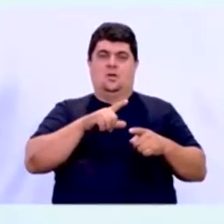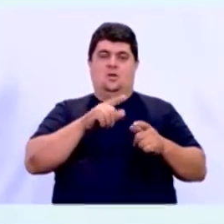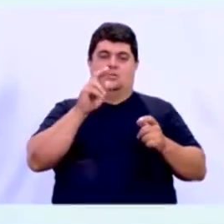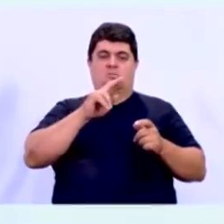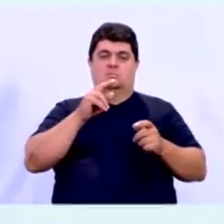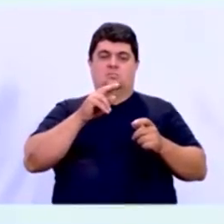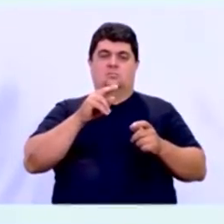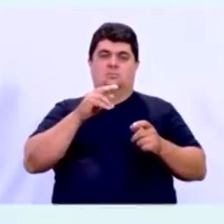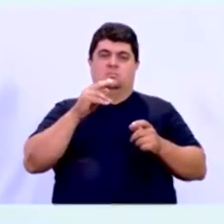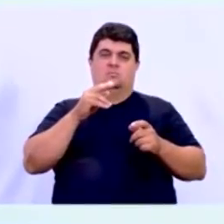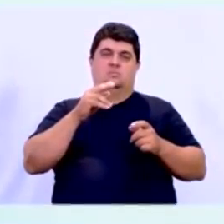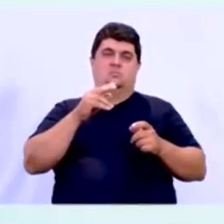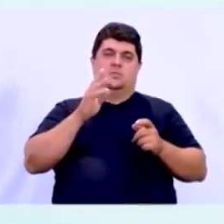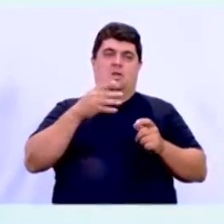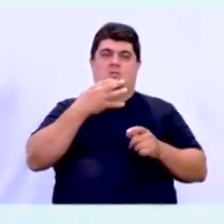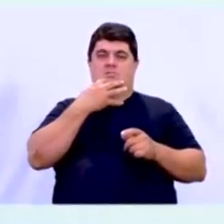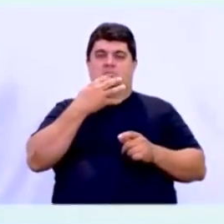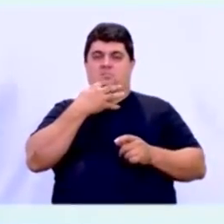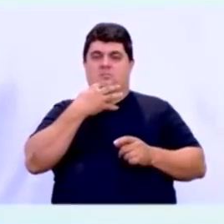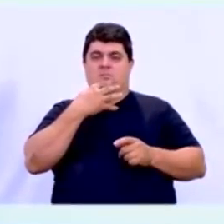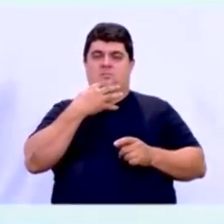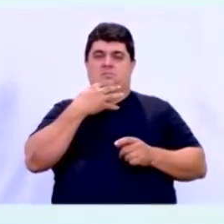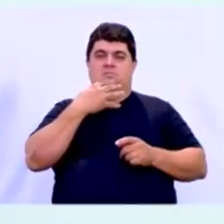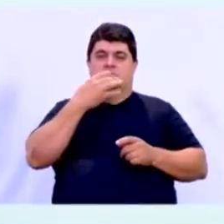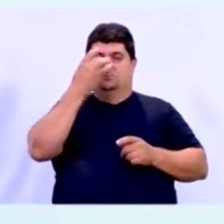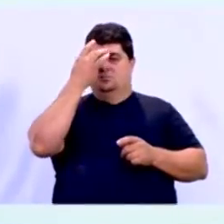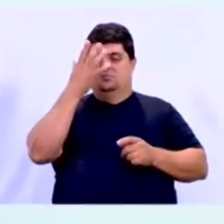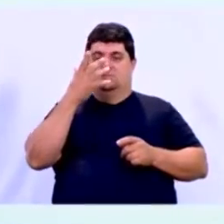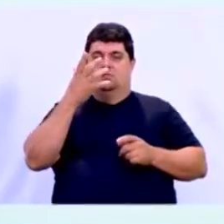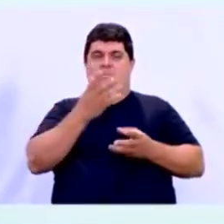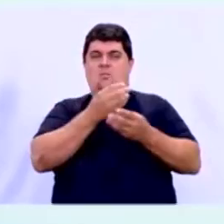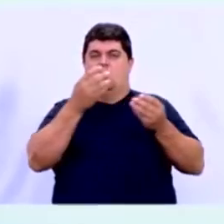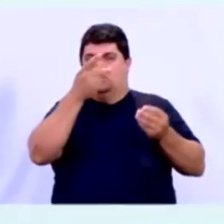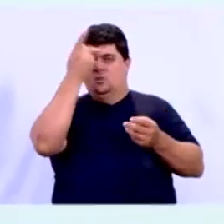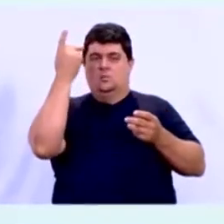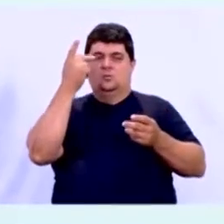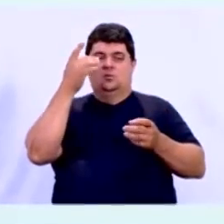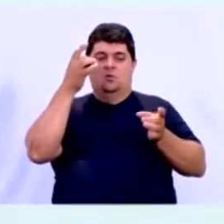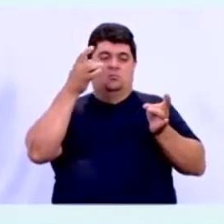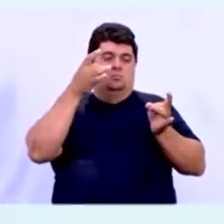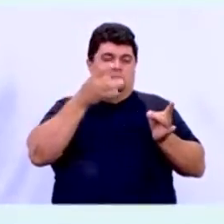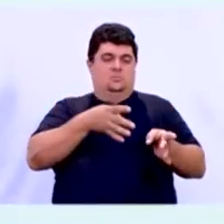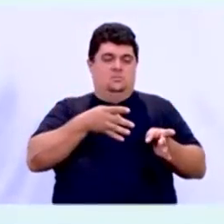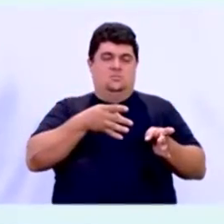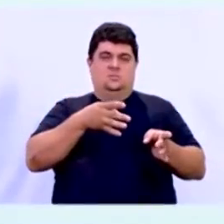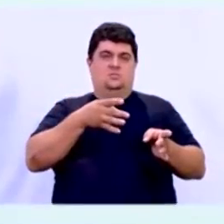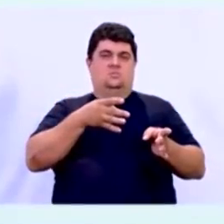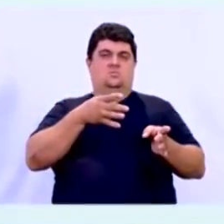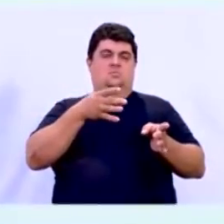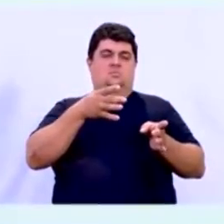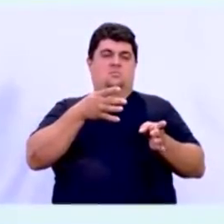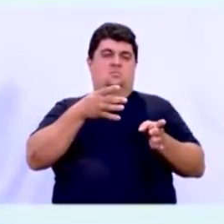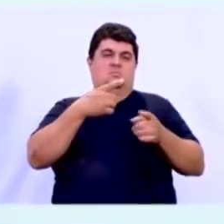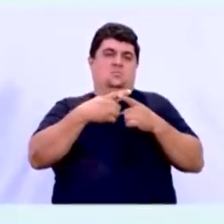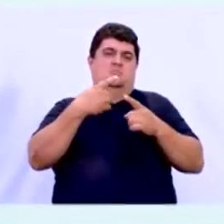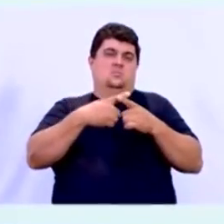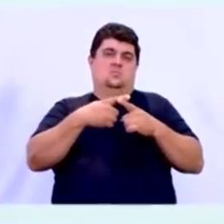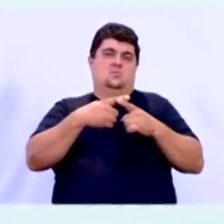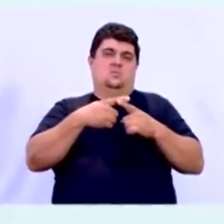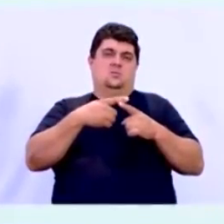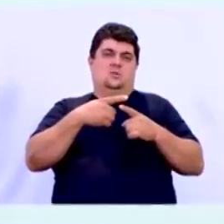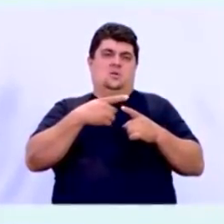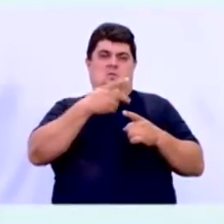sabe, é conhecido, né, é notório que muitas pessoas deixam de comprar, pode até gostar do produto ou do serviço, devido